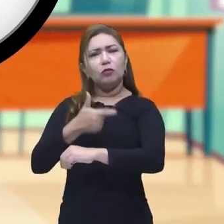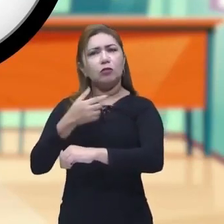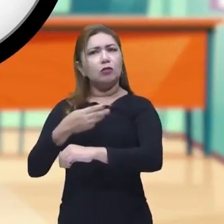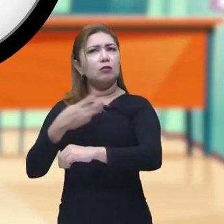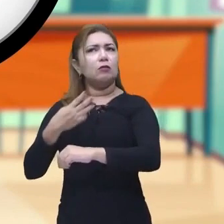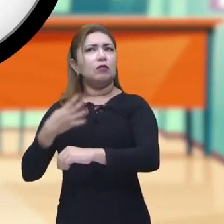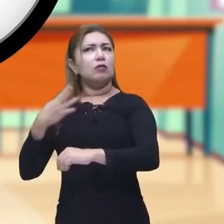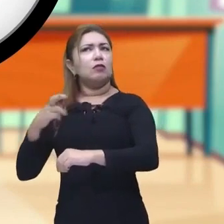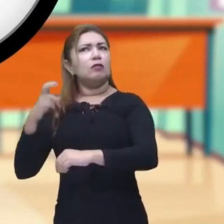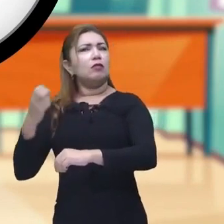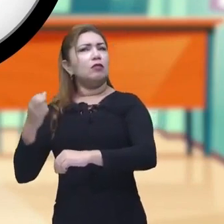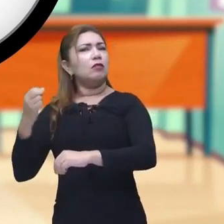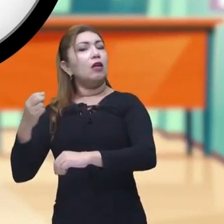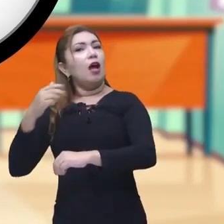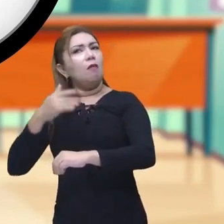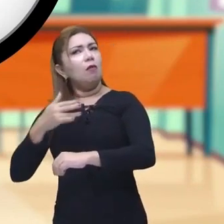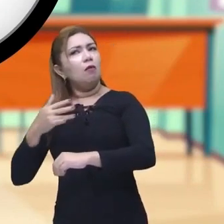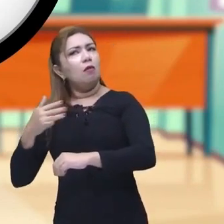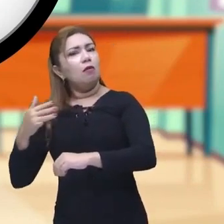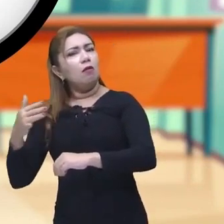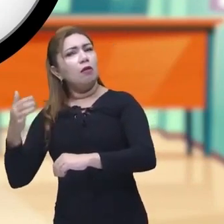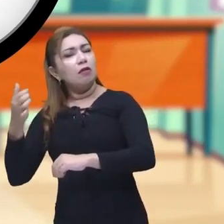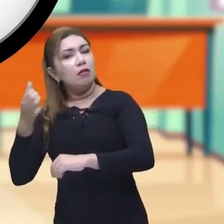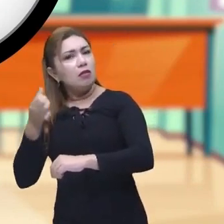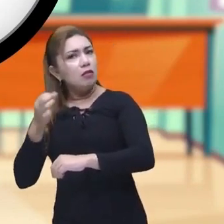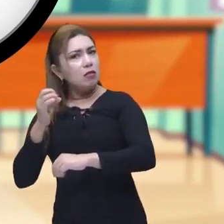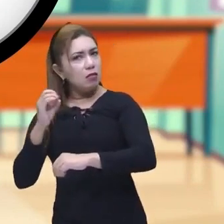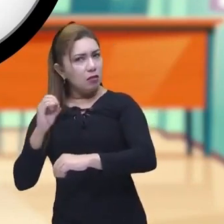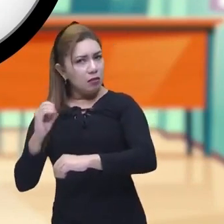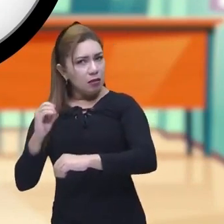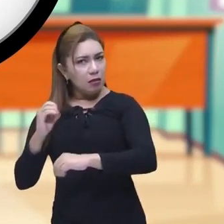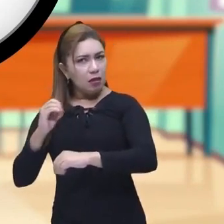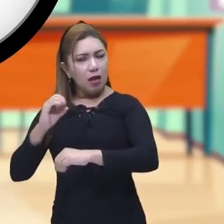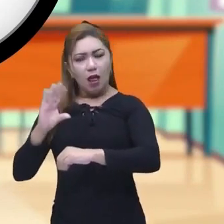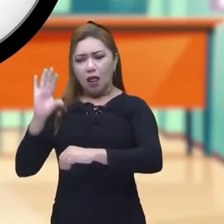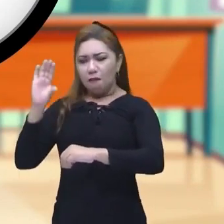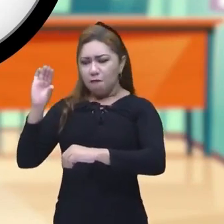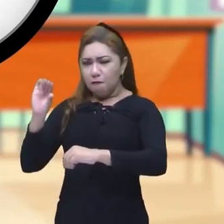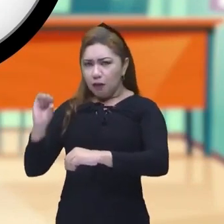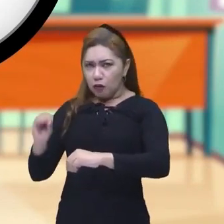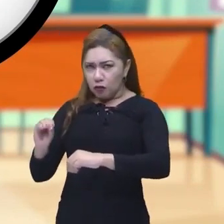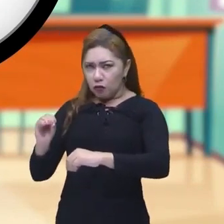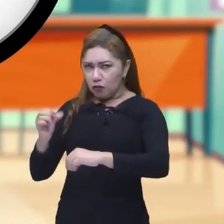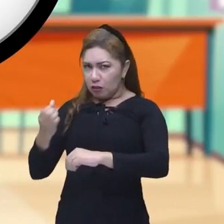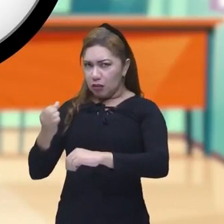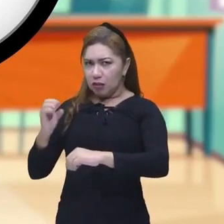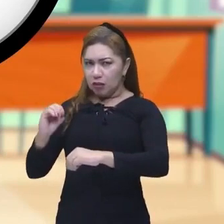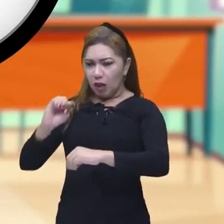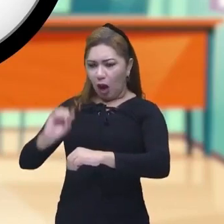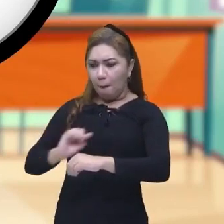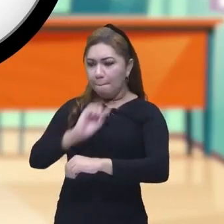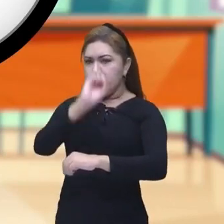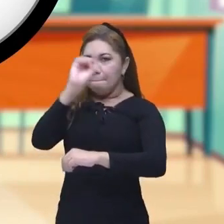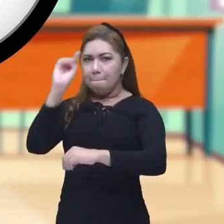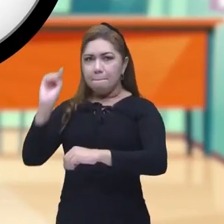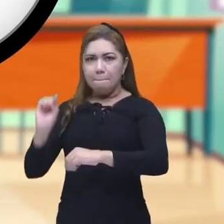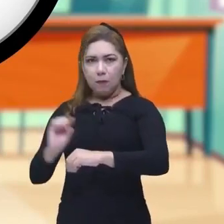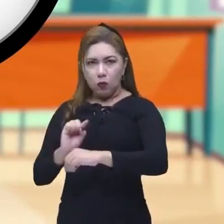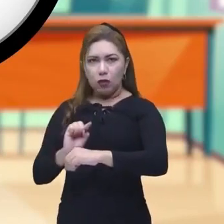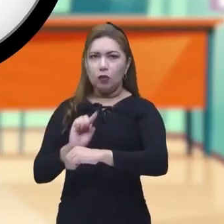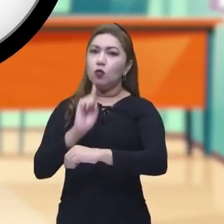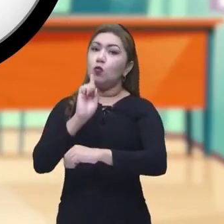passando, nós vamos ter um deslocamento desse outro ponteiro que está apontado para o 12. Esse ponteiro que está apontado para o 12 é o ponteiro